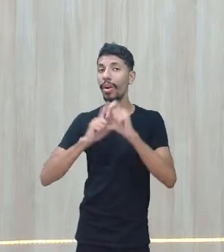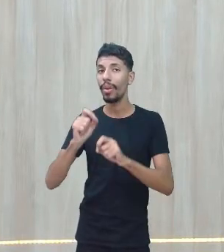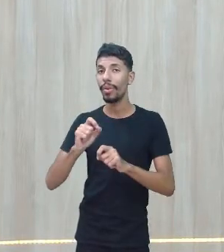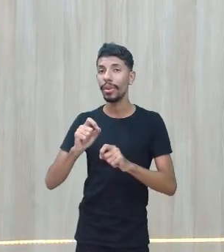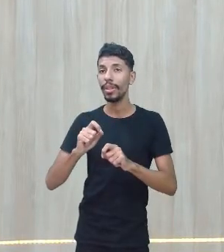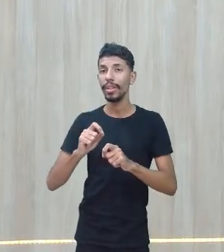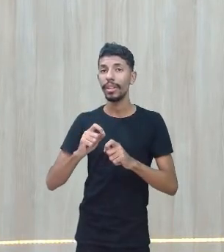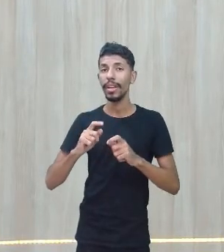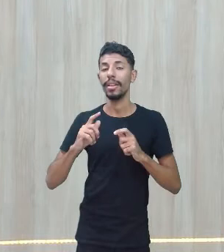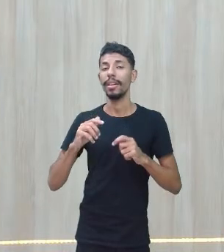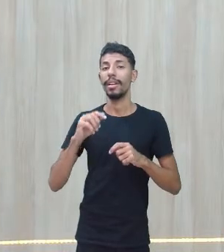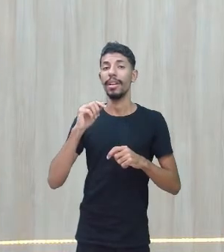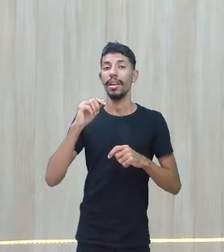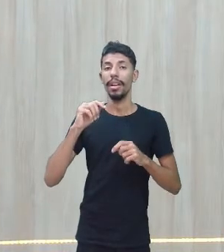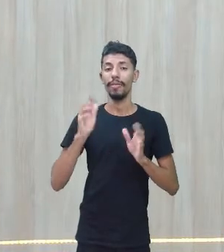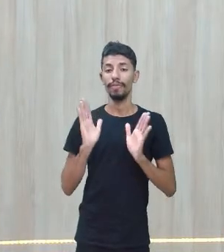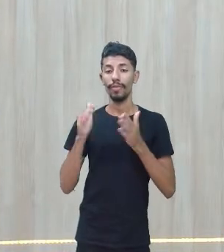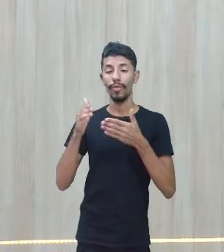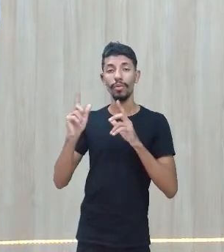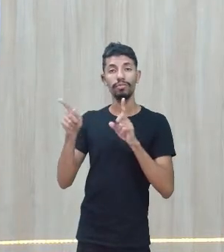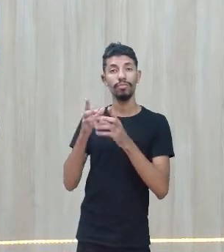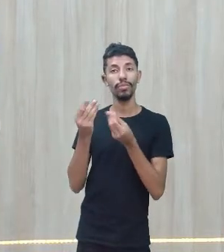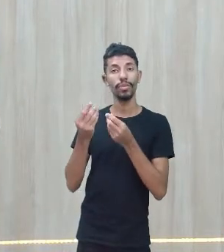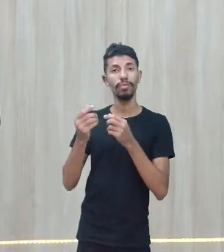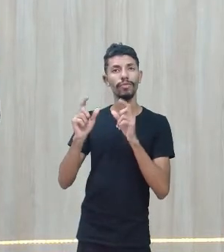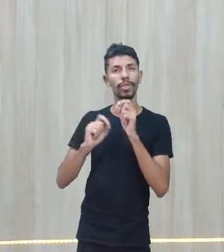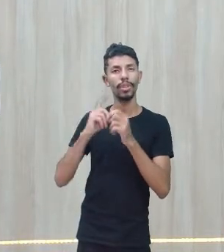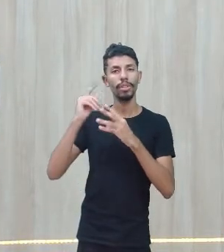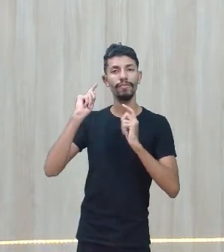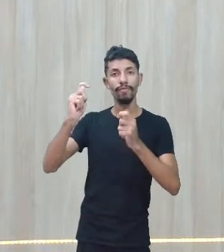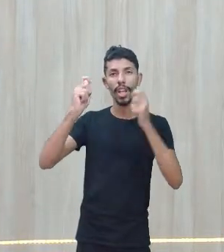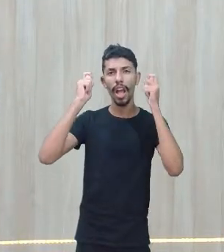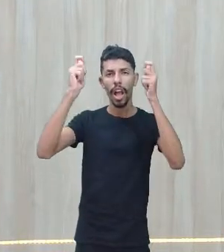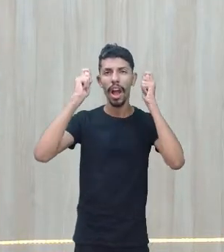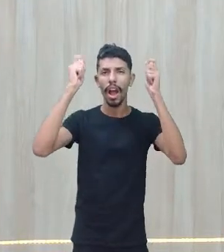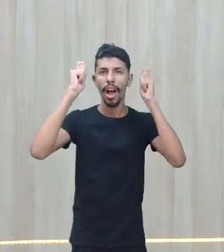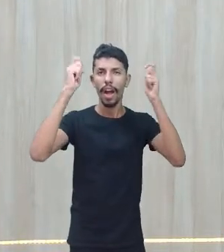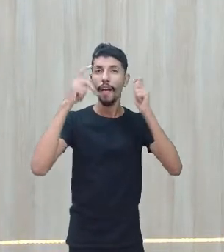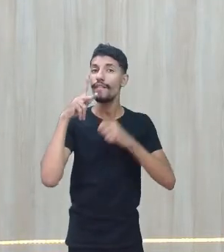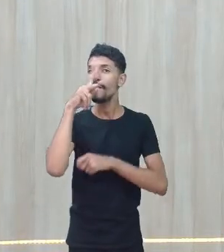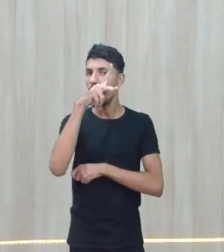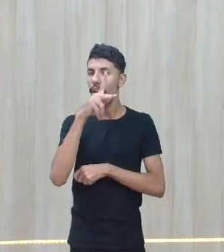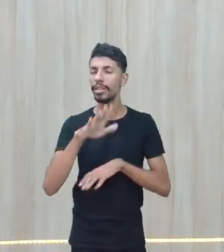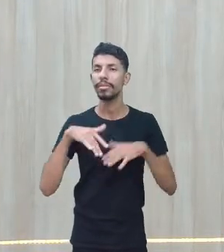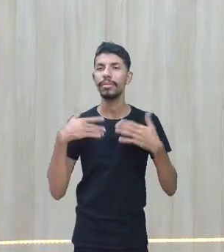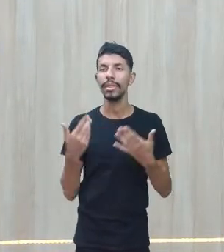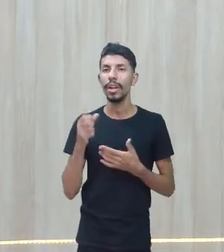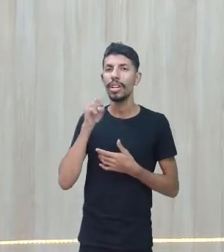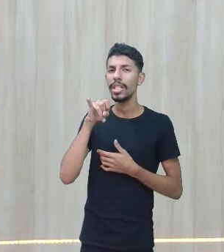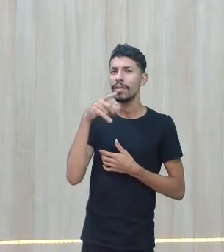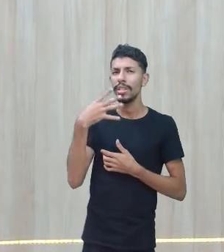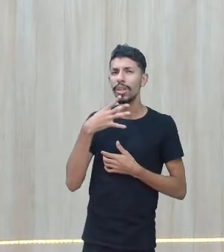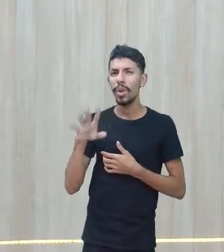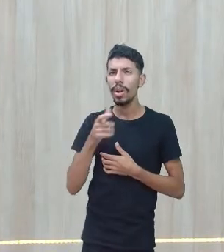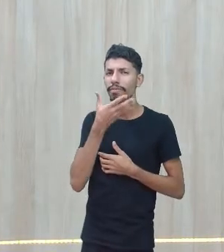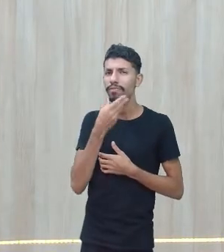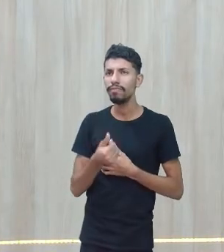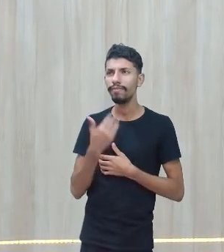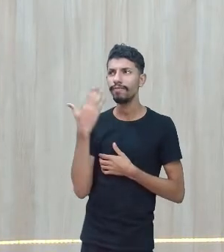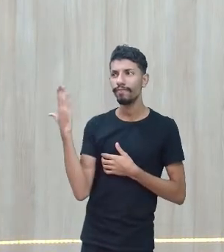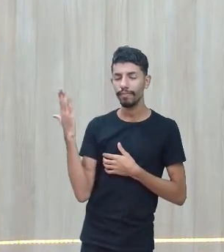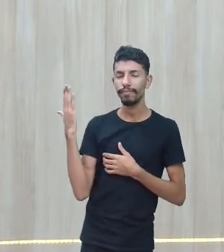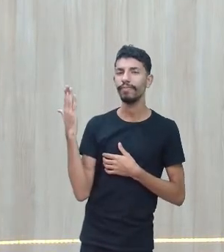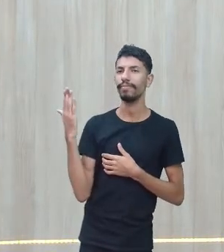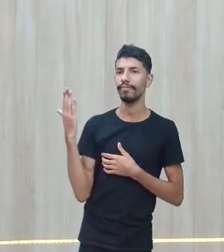muito forte, né? E aí, Tony Tornado, se você não conhece, e se você quer saber o precursor do